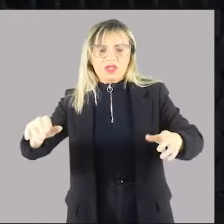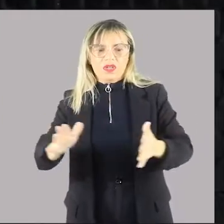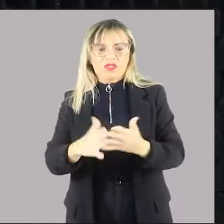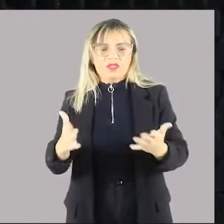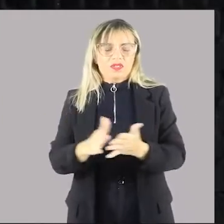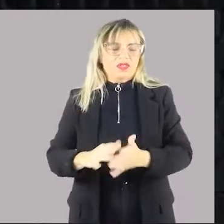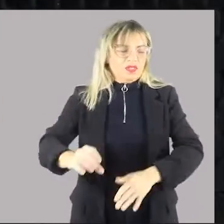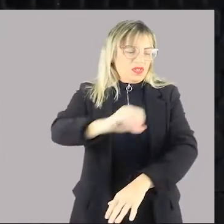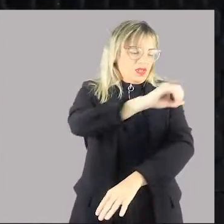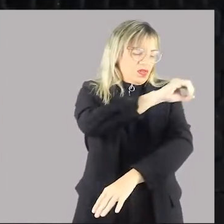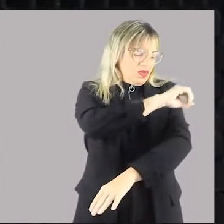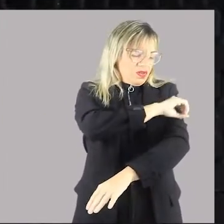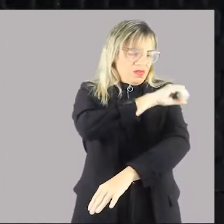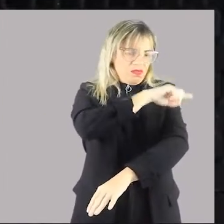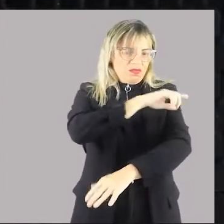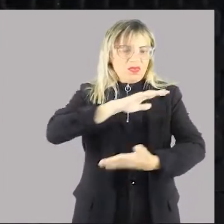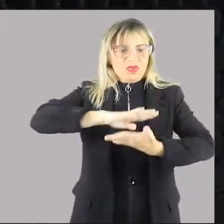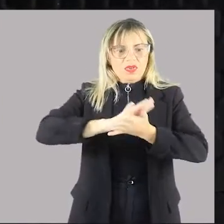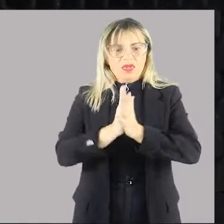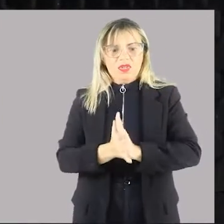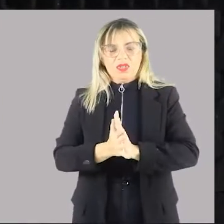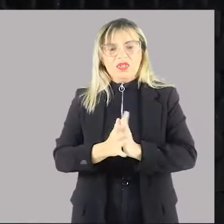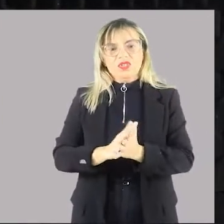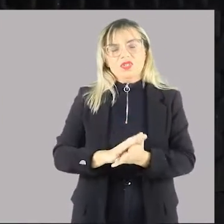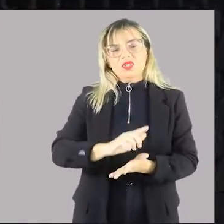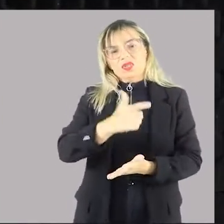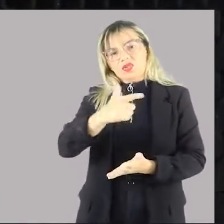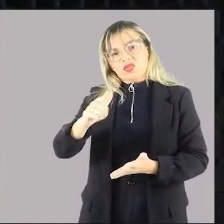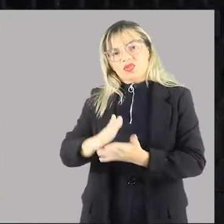analfabetos durante muito tempo que não tiveram acesso à cidadania,